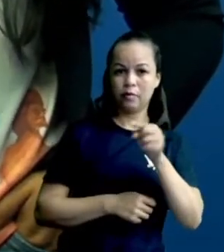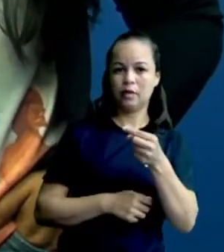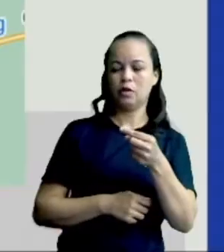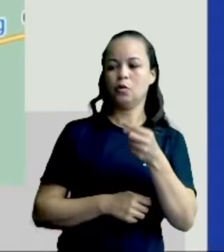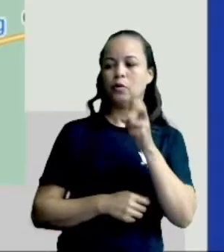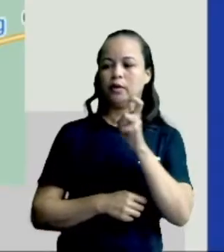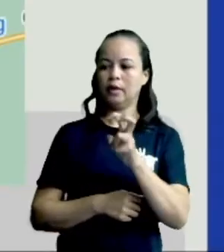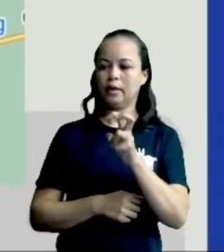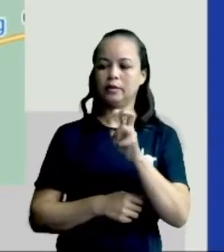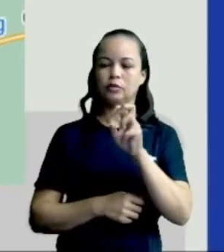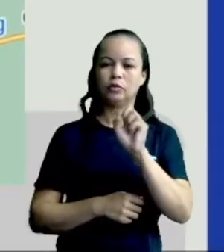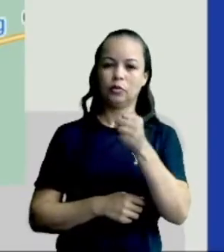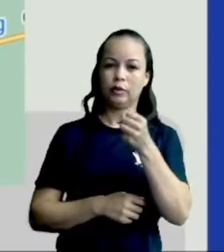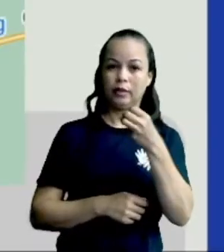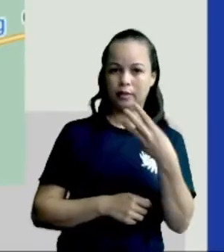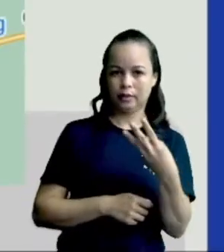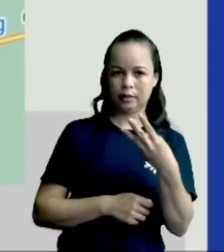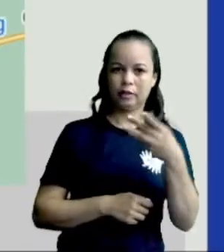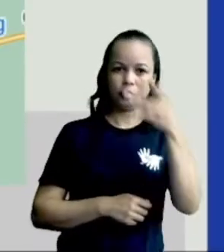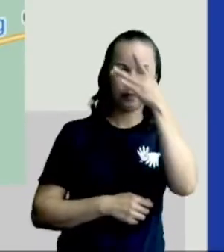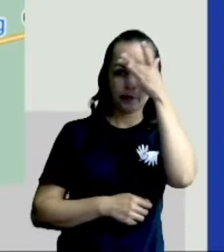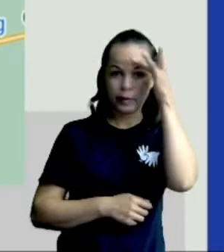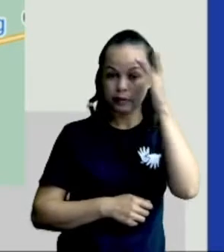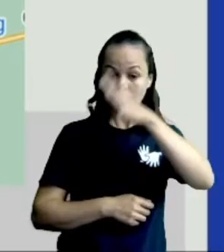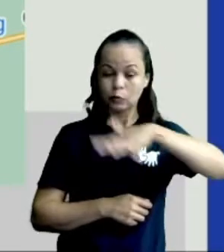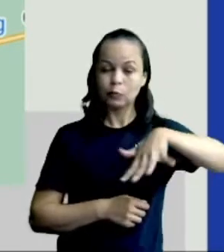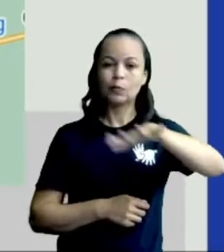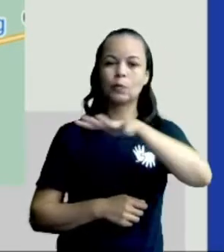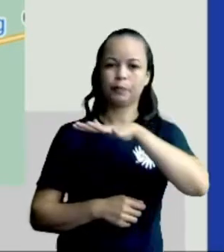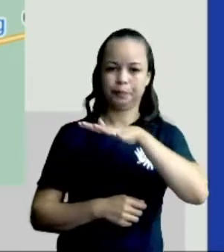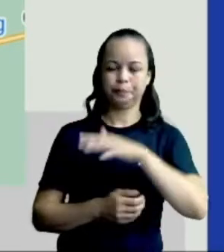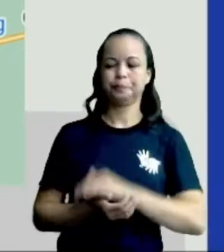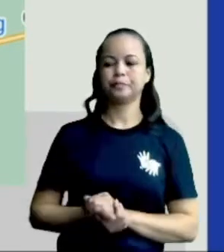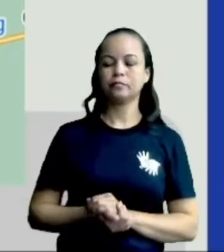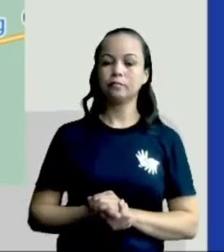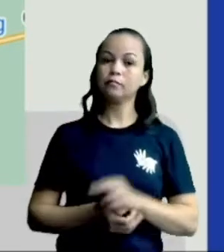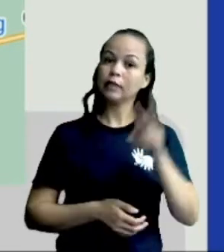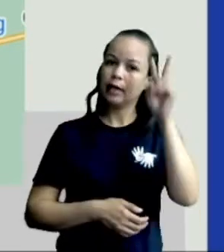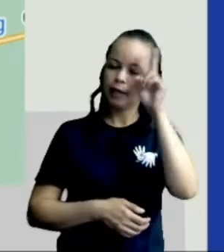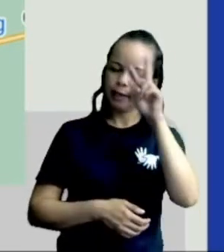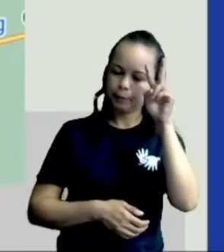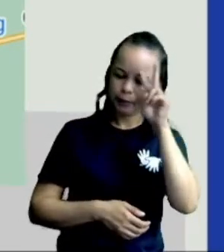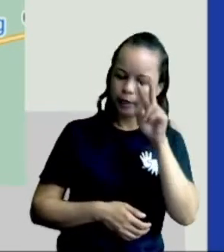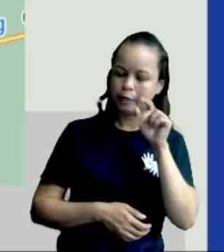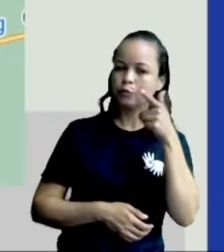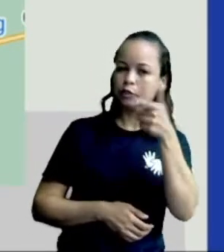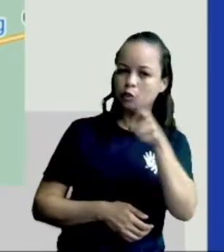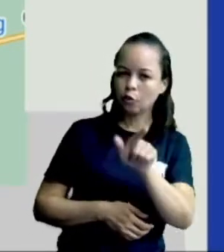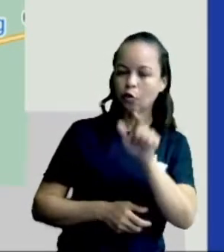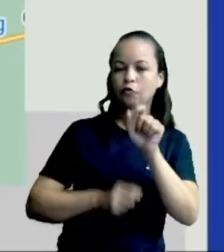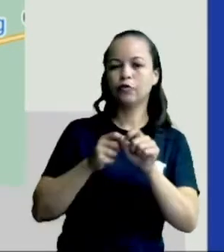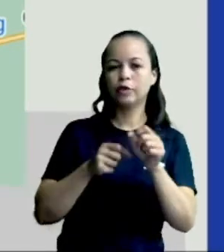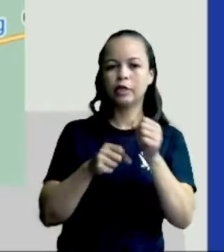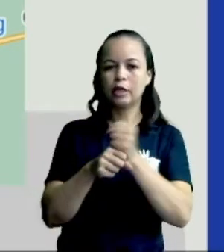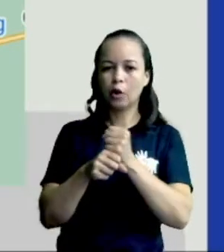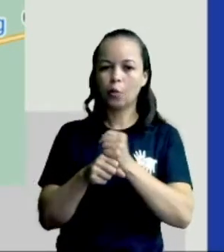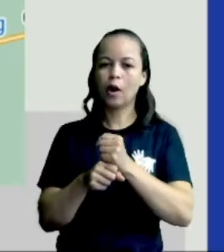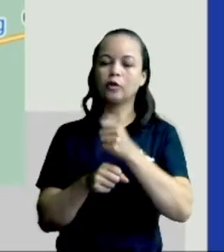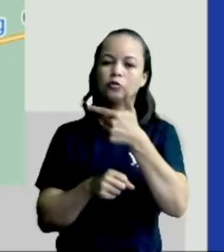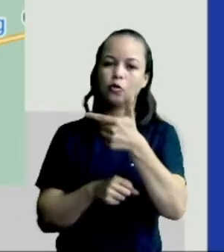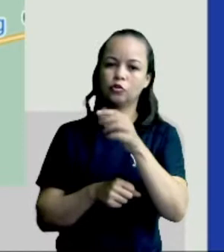139.583 habitantes, tá certo? Lembrando, esse é um dado de